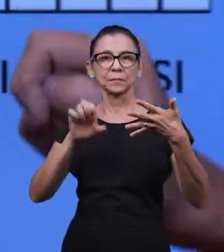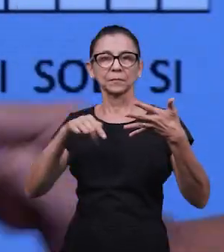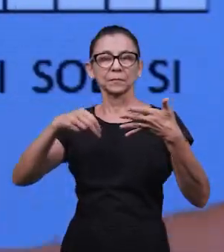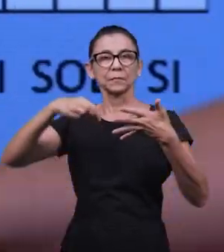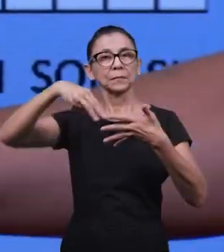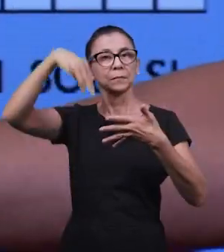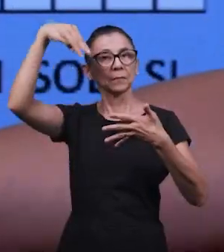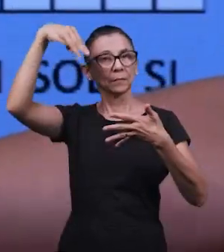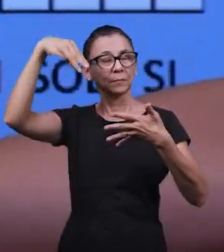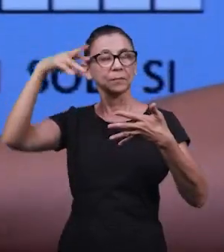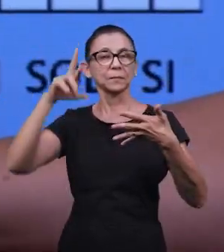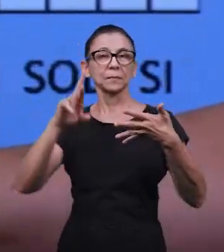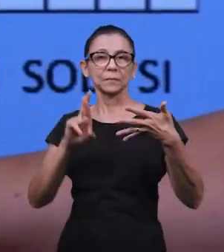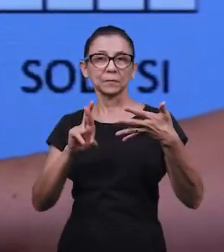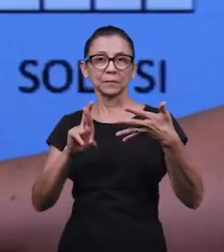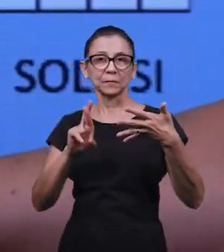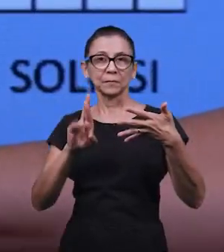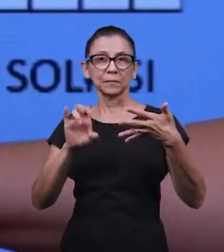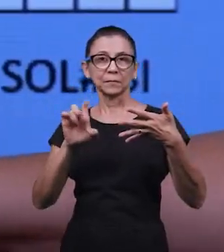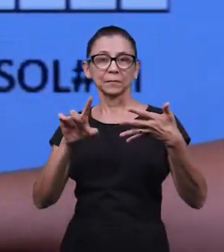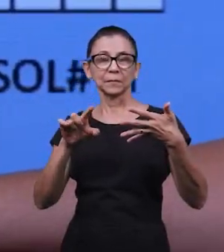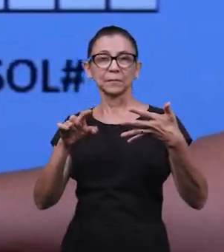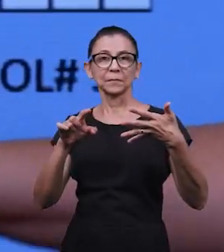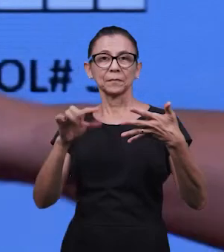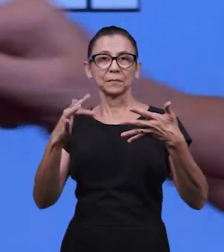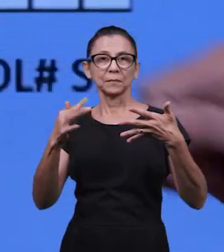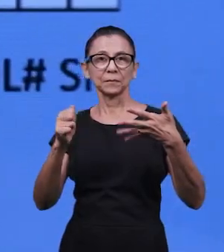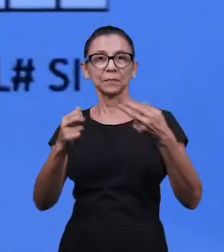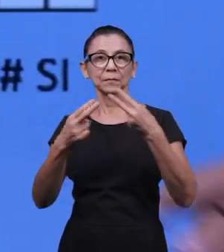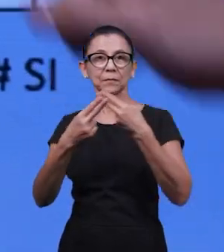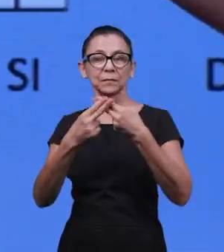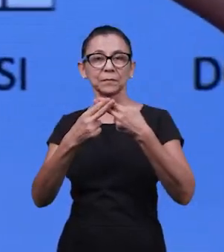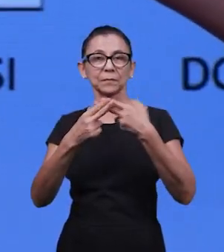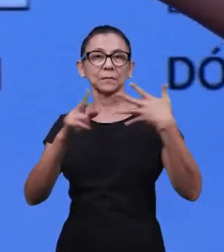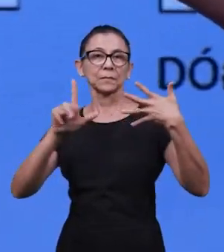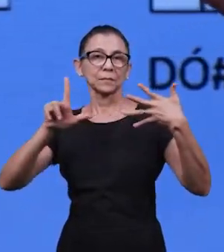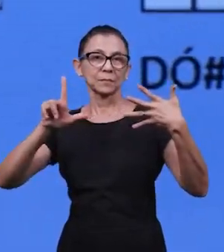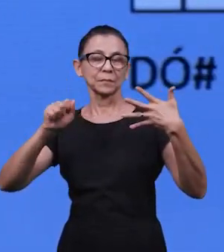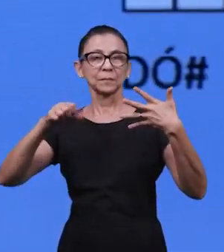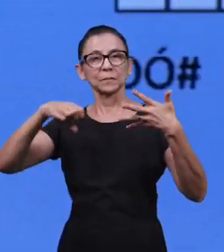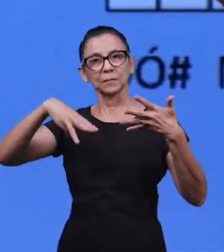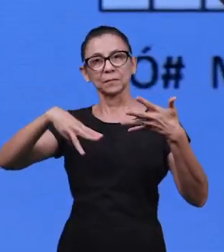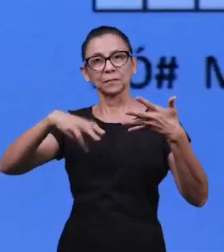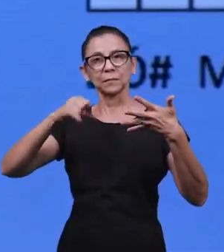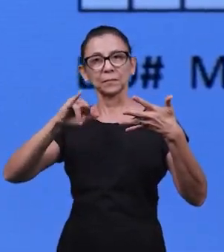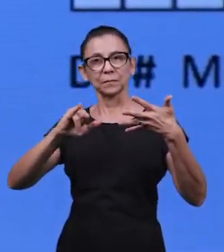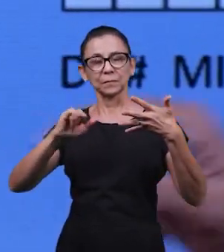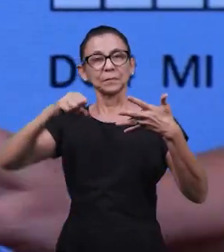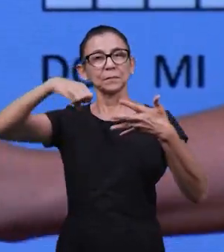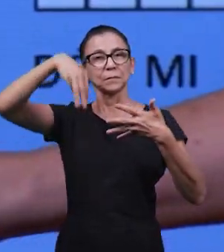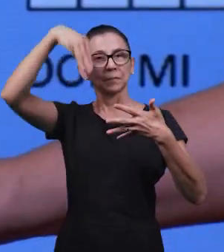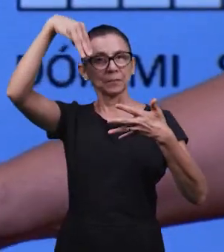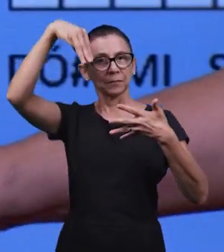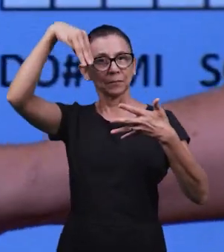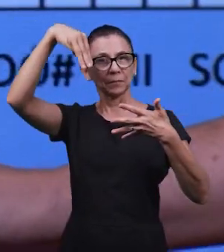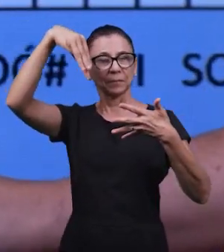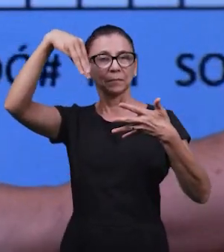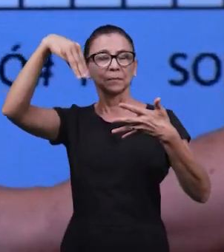Nós vamos ter na introdução facilitado o acorde Lá maior, Lá dó